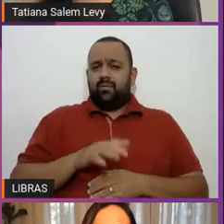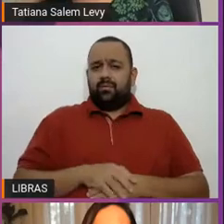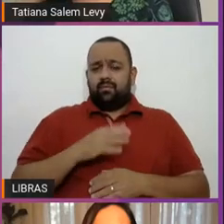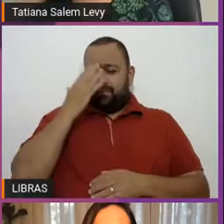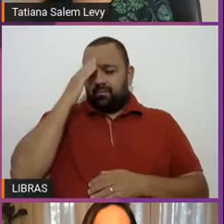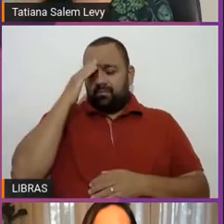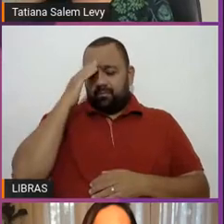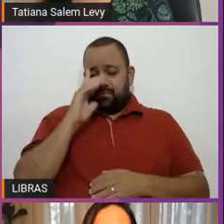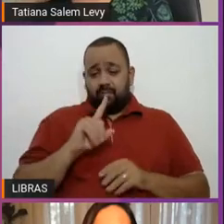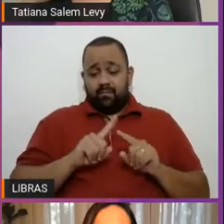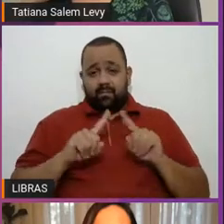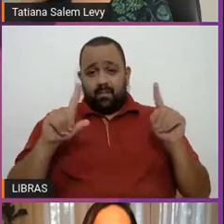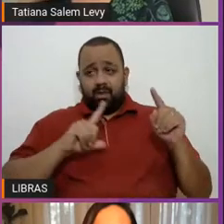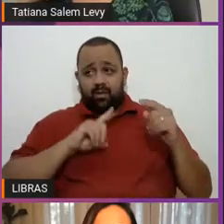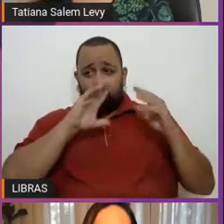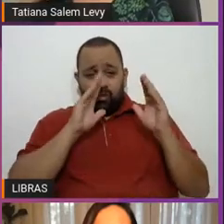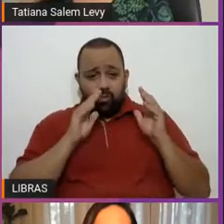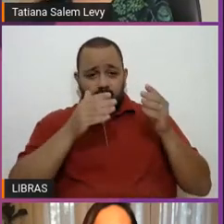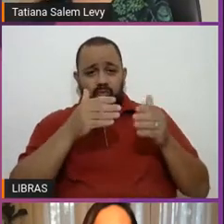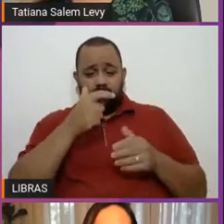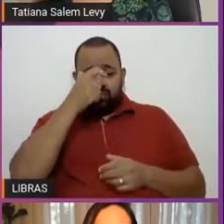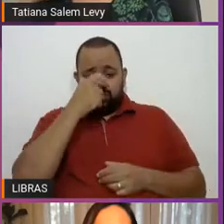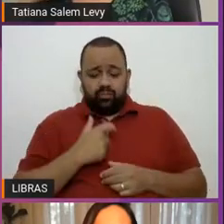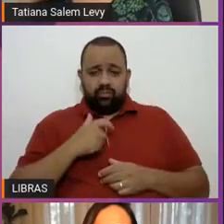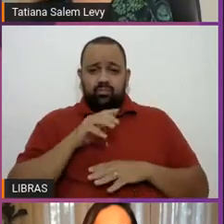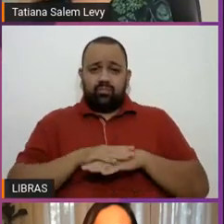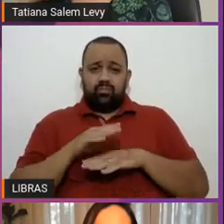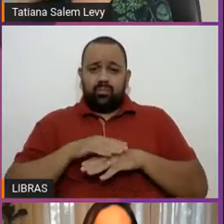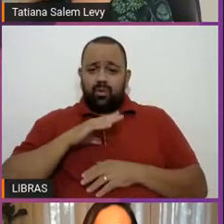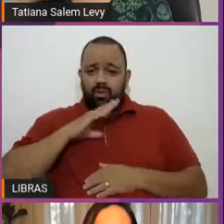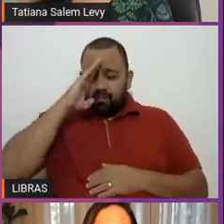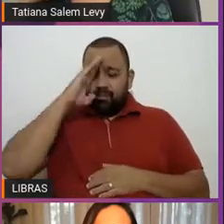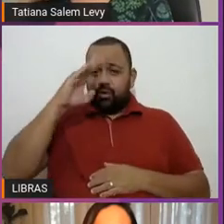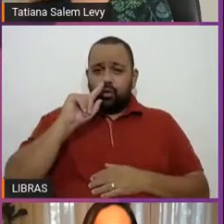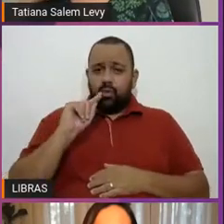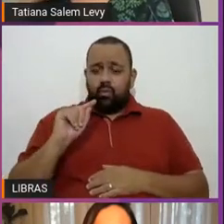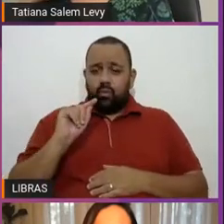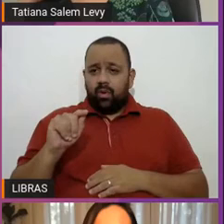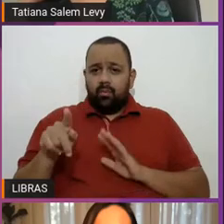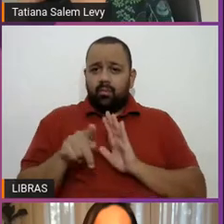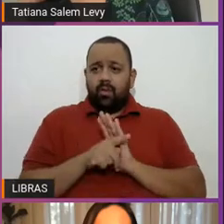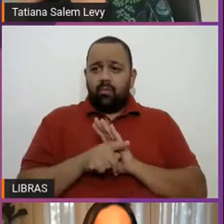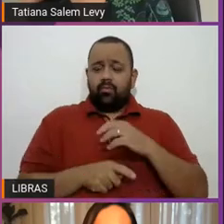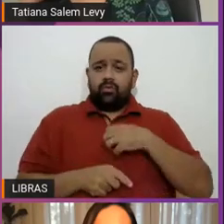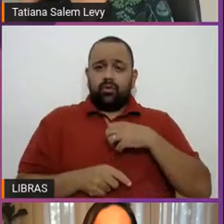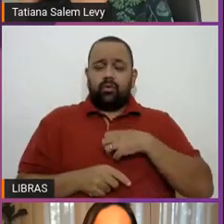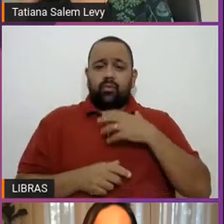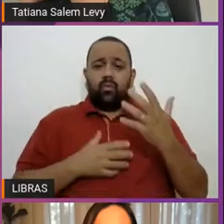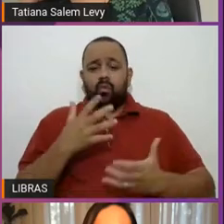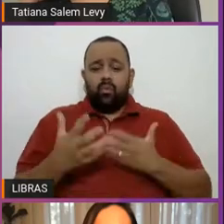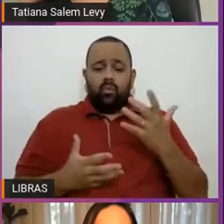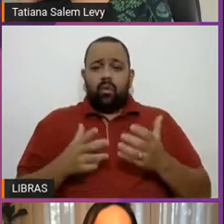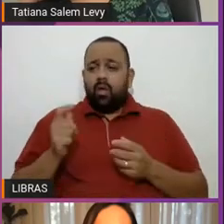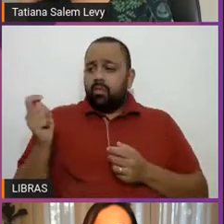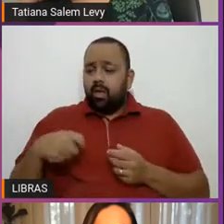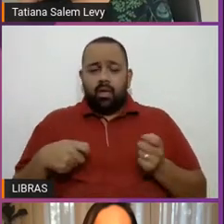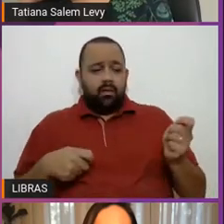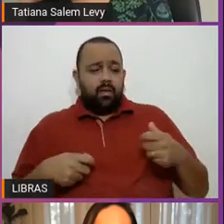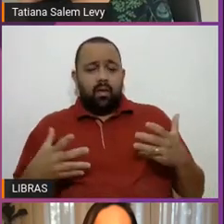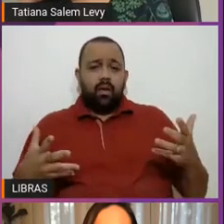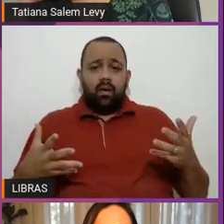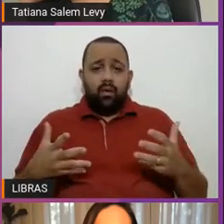bom tem que a gente pegou mais para mim ter me conta que eu tive que priorizar um o sentido de qual do lado serve qual né